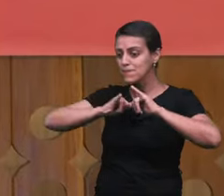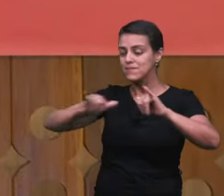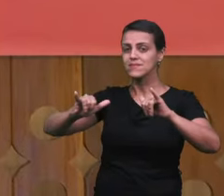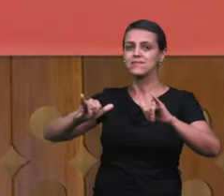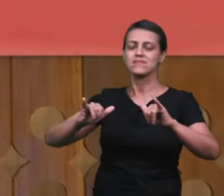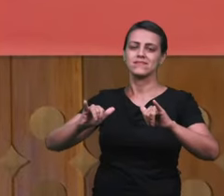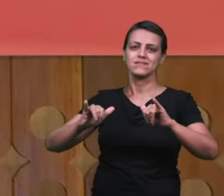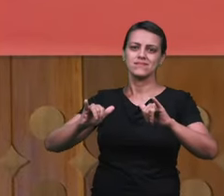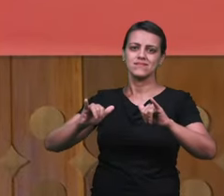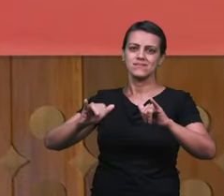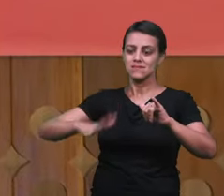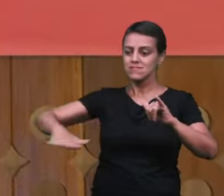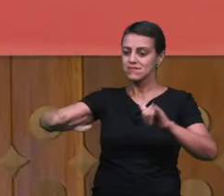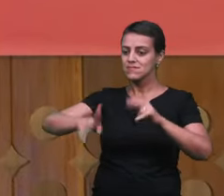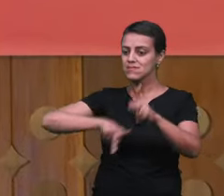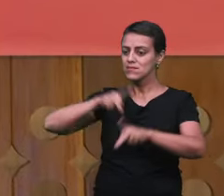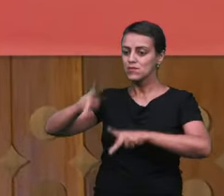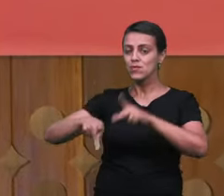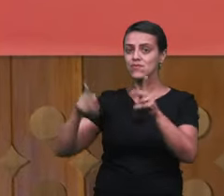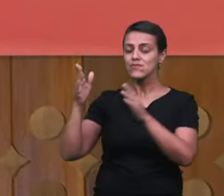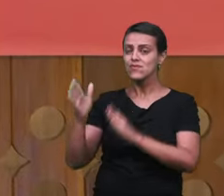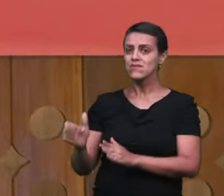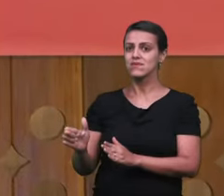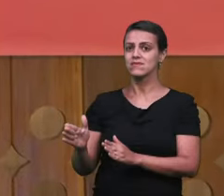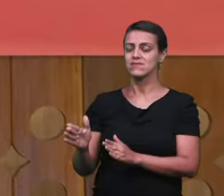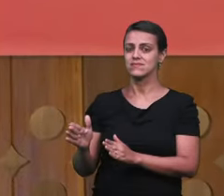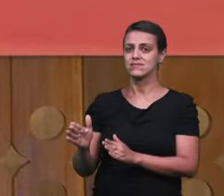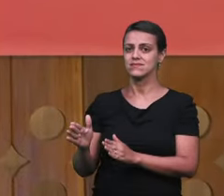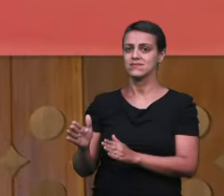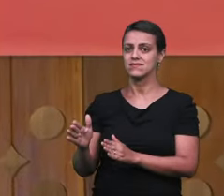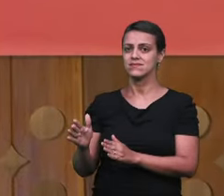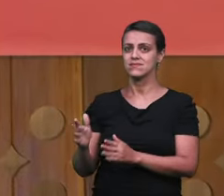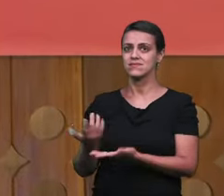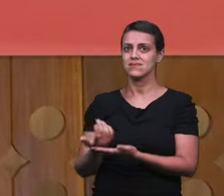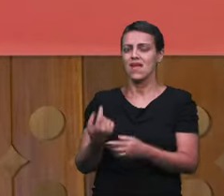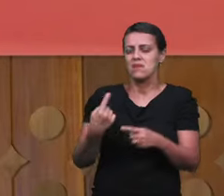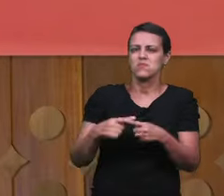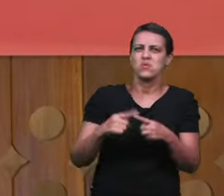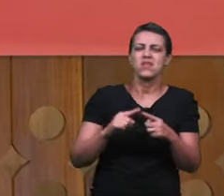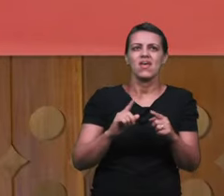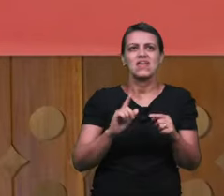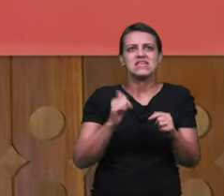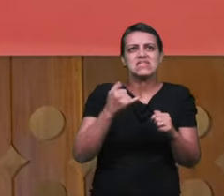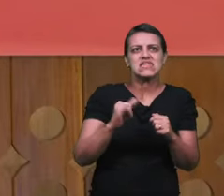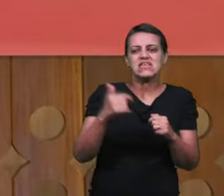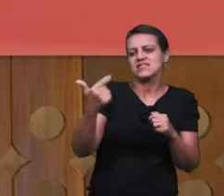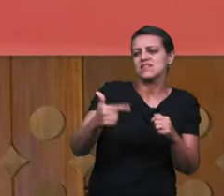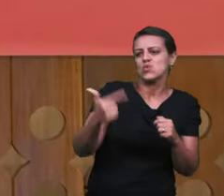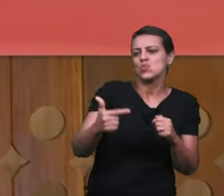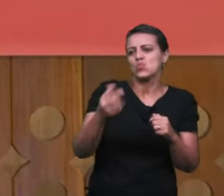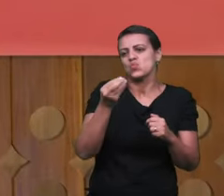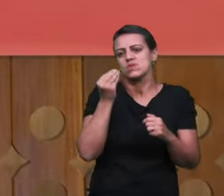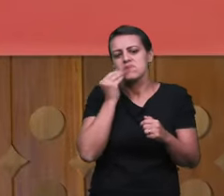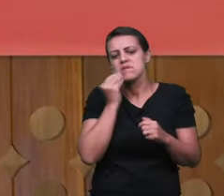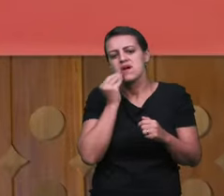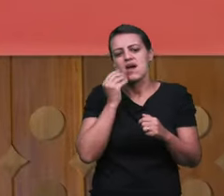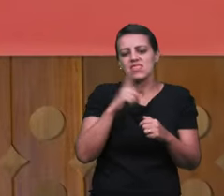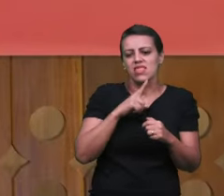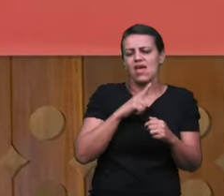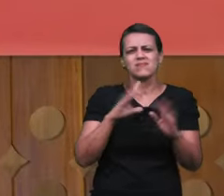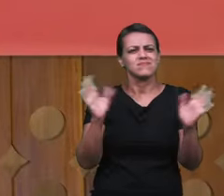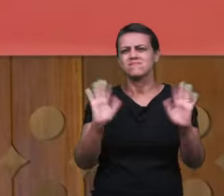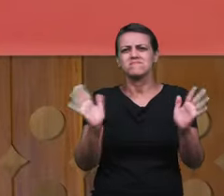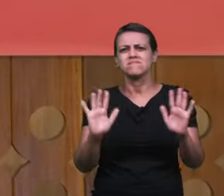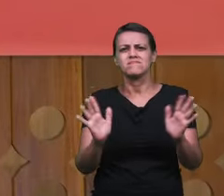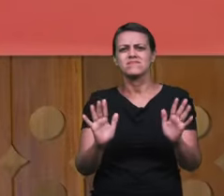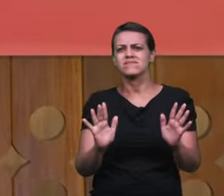falando tudo que é tolice, tudo que é bom. Se a igreja vai ficar para a segunda época, para a tribulação, é para ficar mesmo. E se você